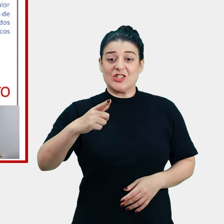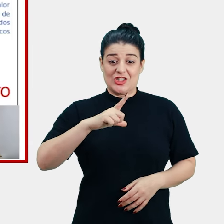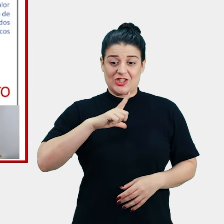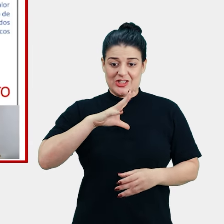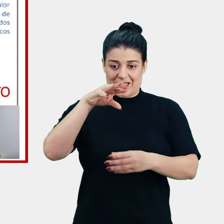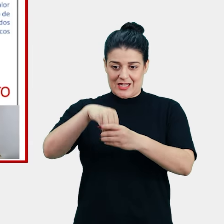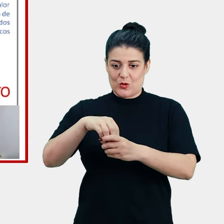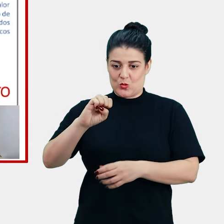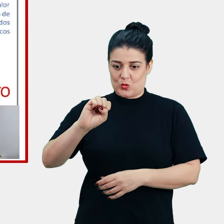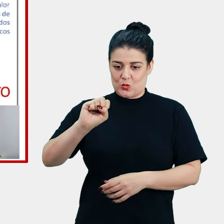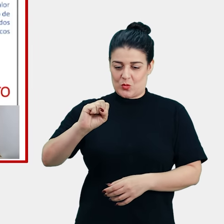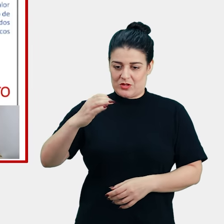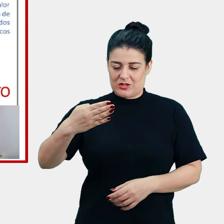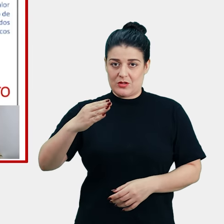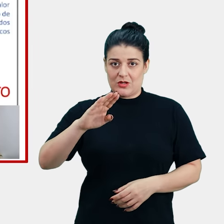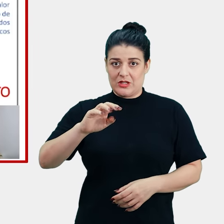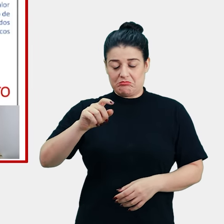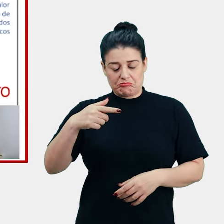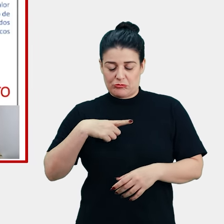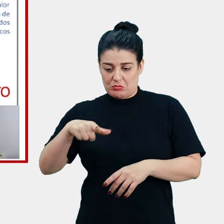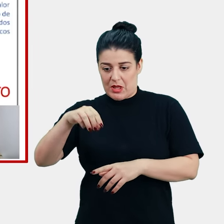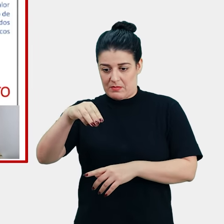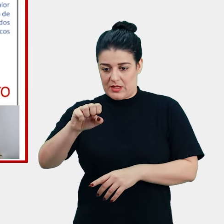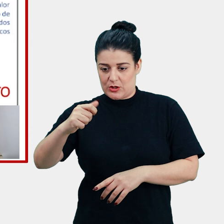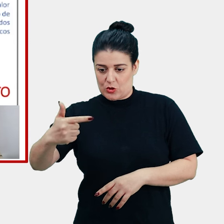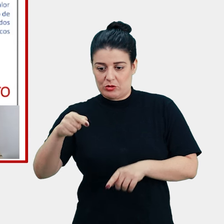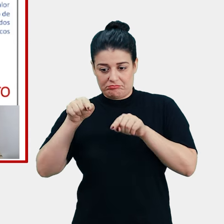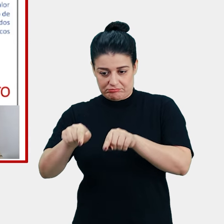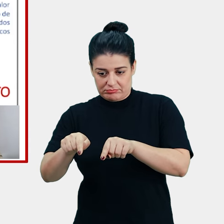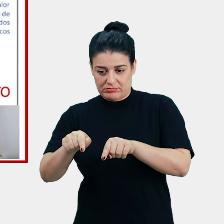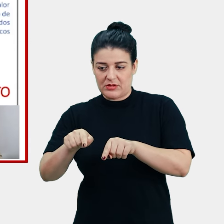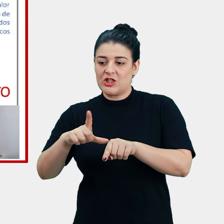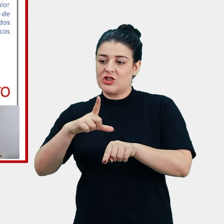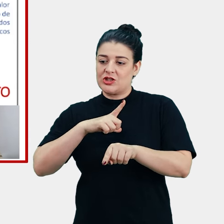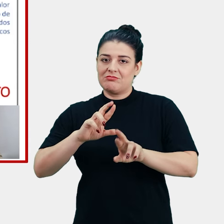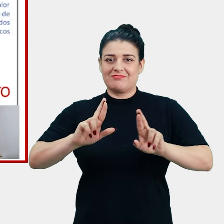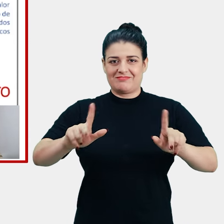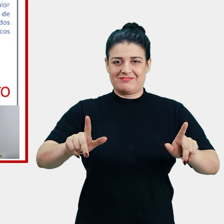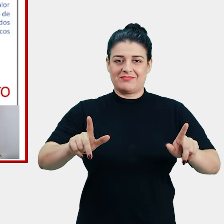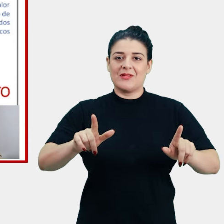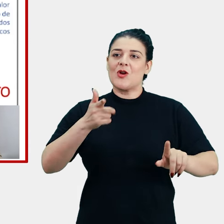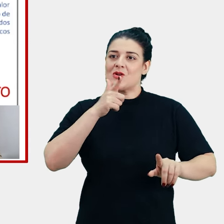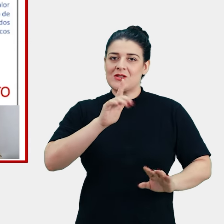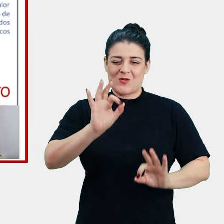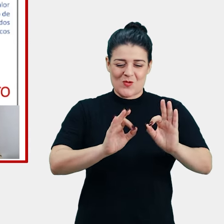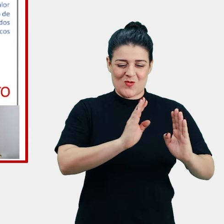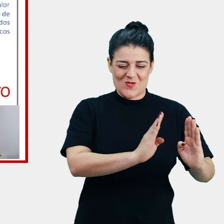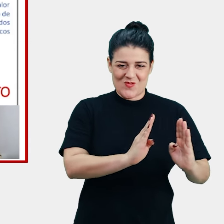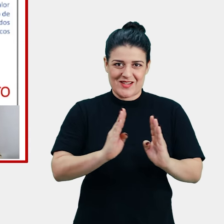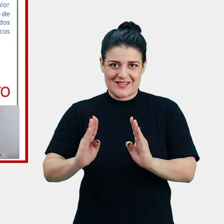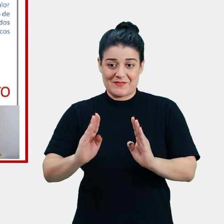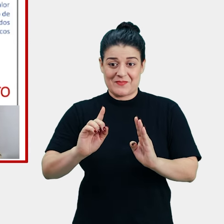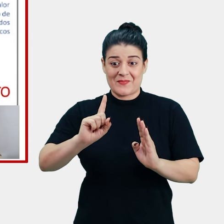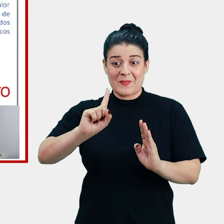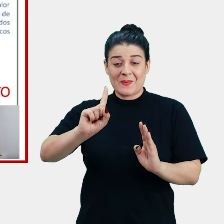substância X com esse MS2, né, nessas diferentes amostras. Então, ele organiza esses espectros.